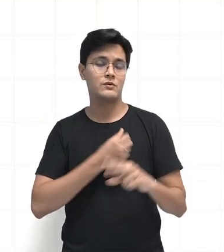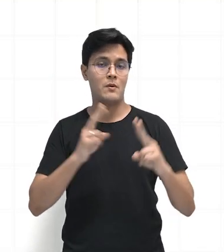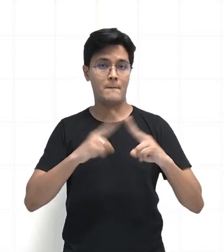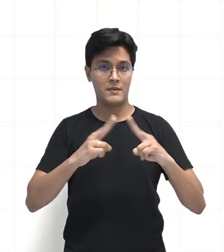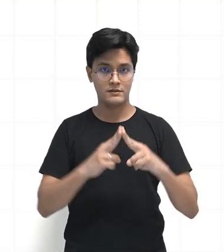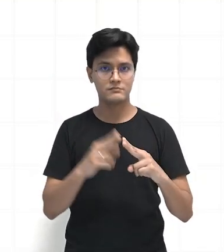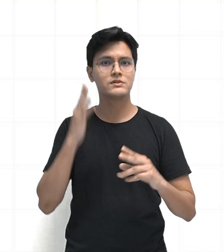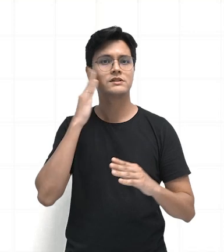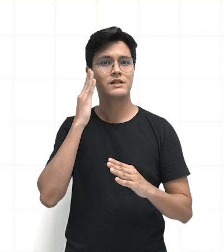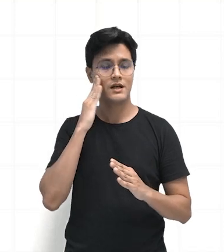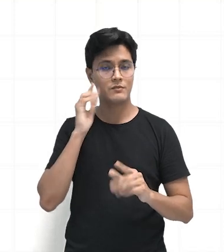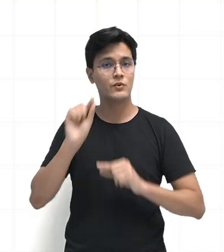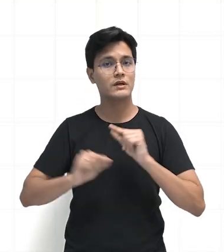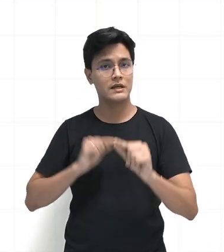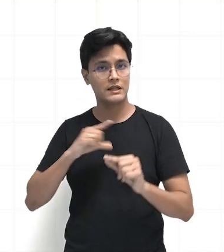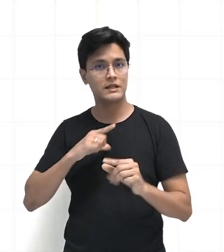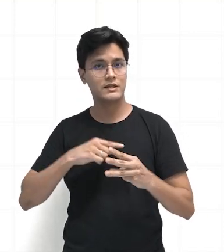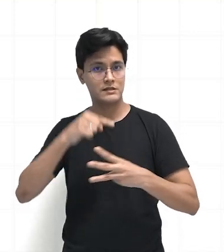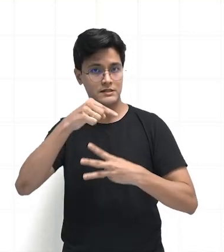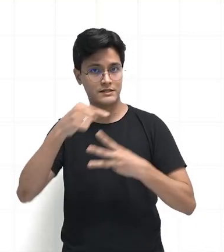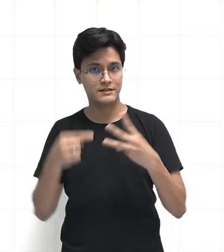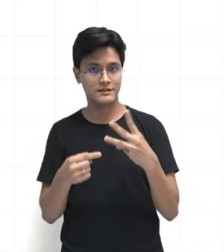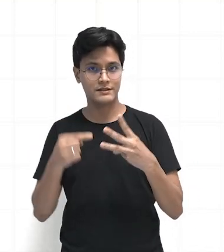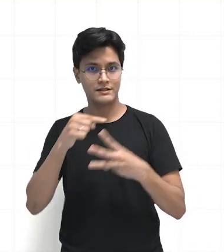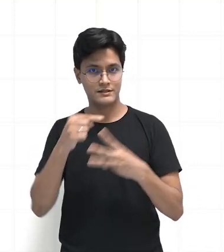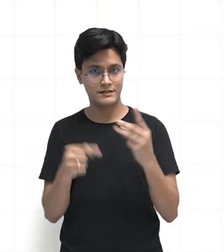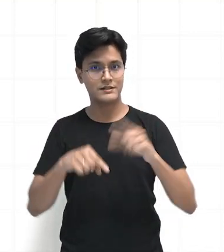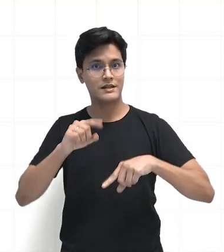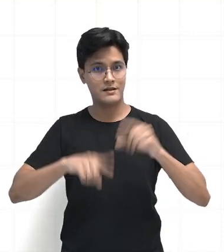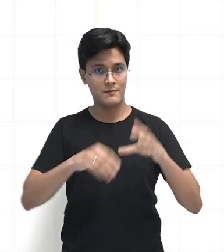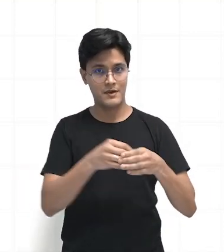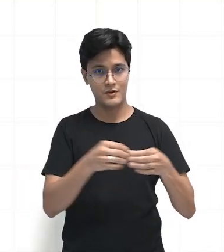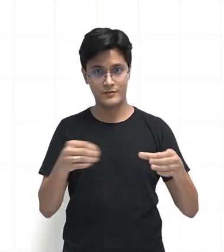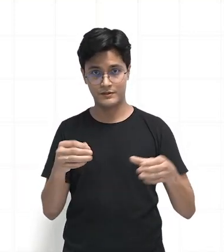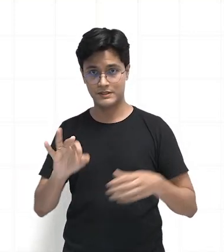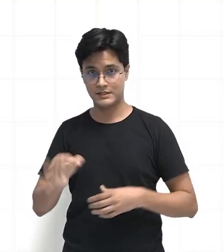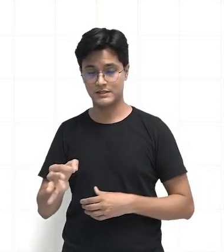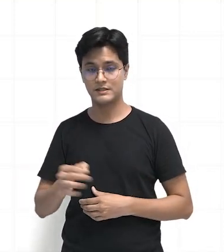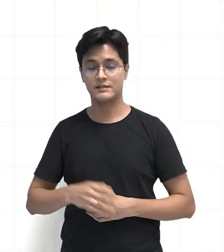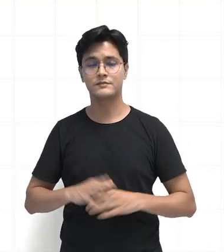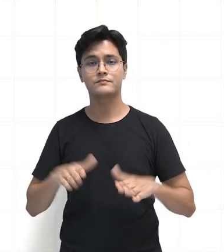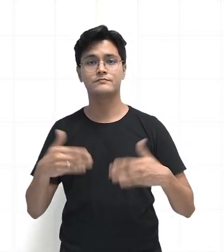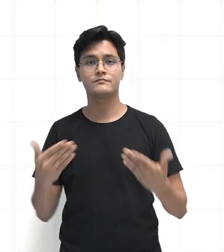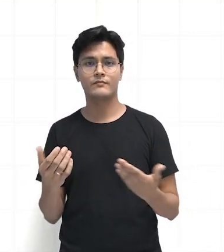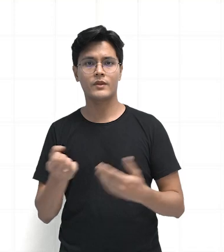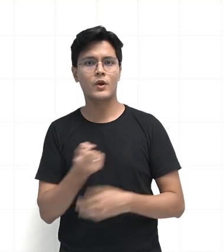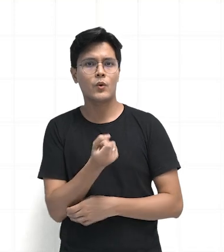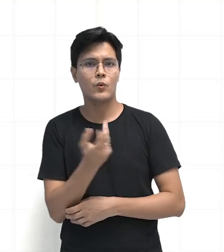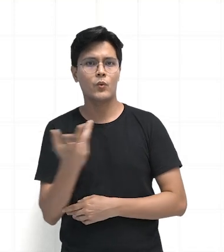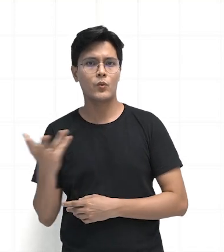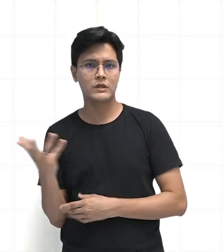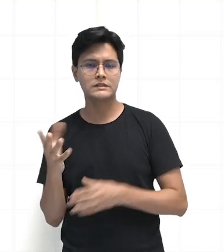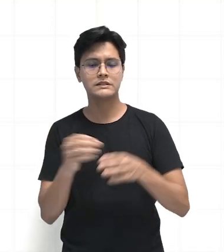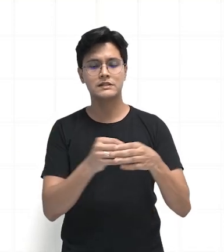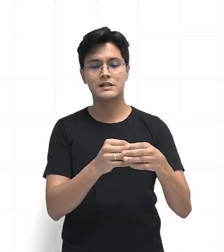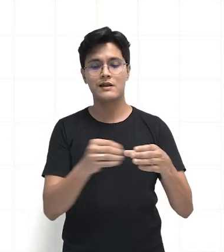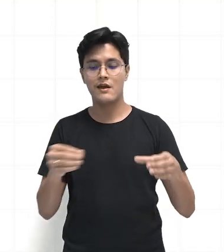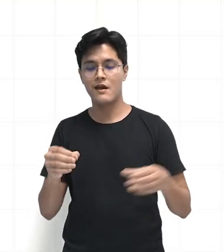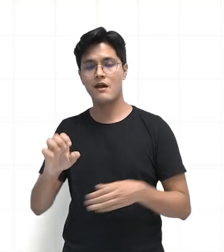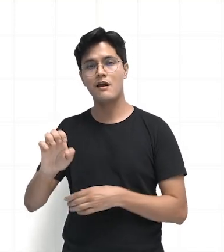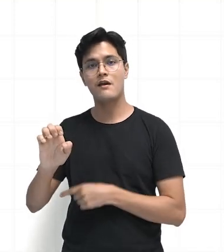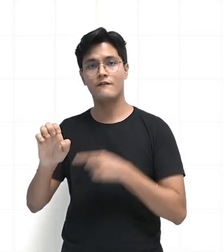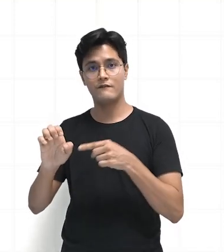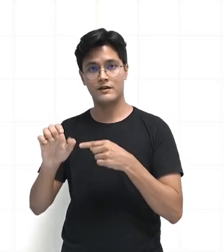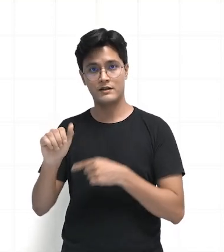3 elementos, certo? Então, vamos lá. A quantidade de eventos A, que eu vou chamar aqui,